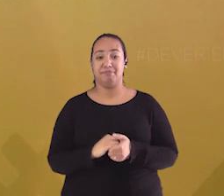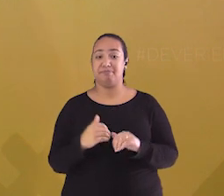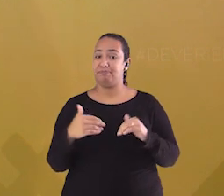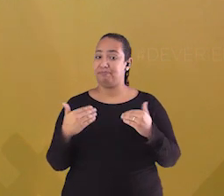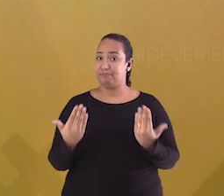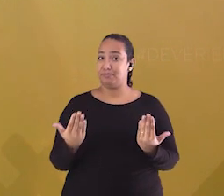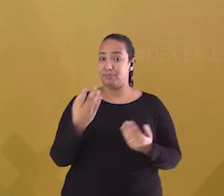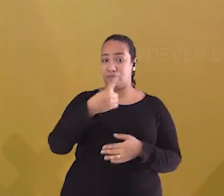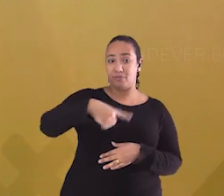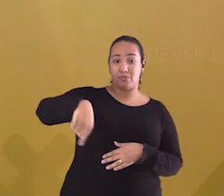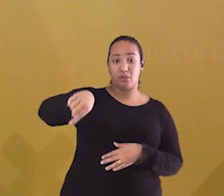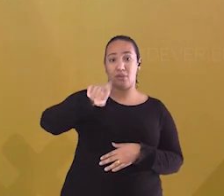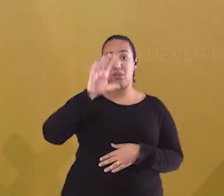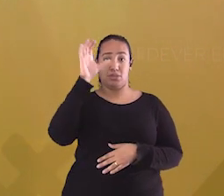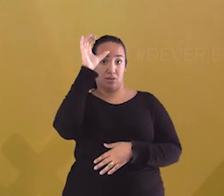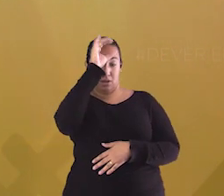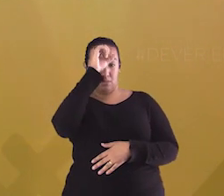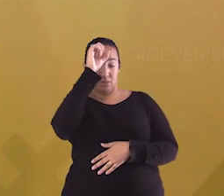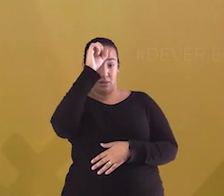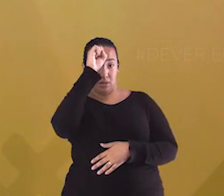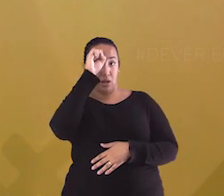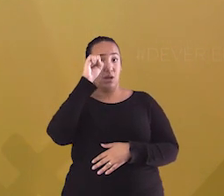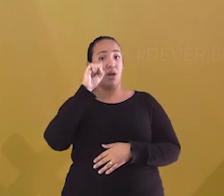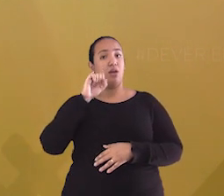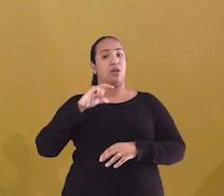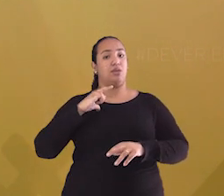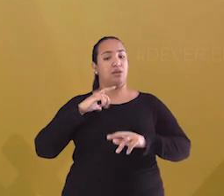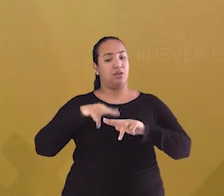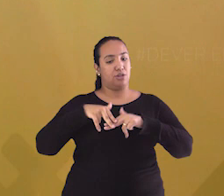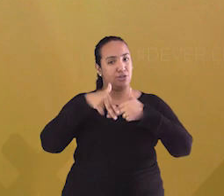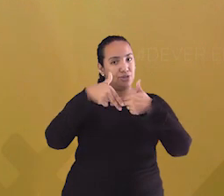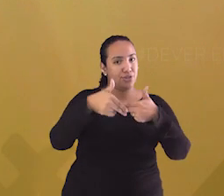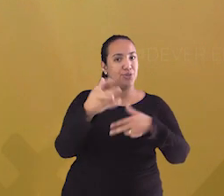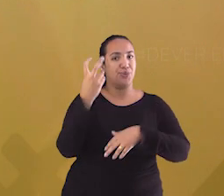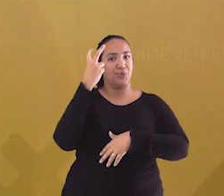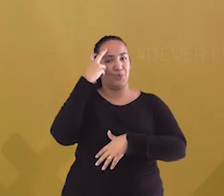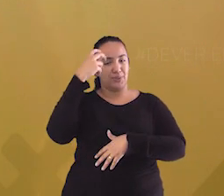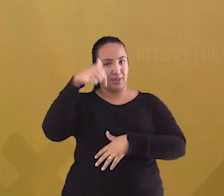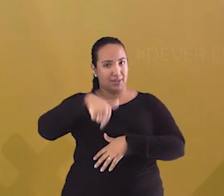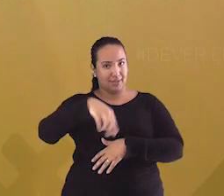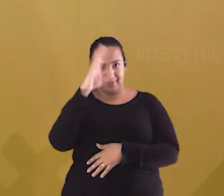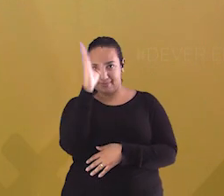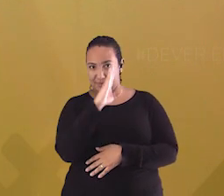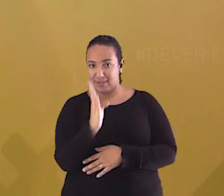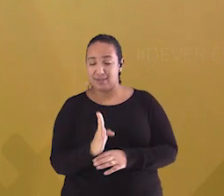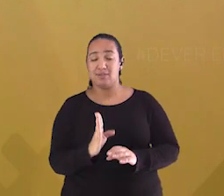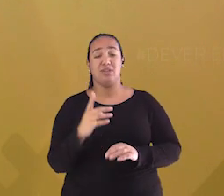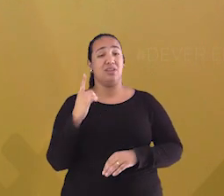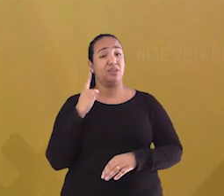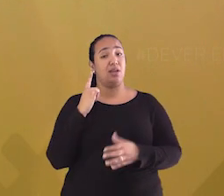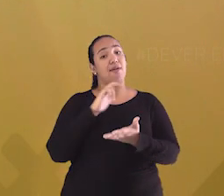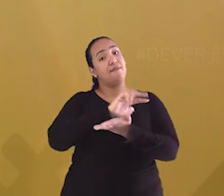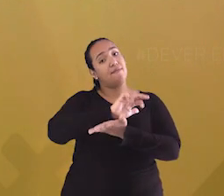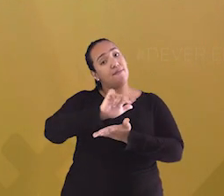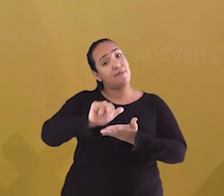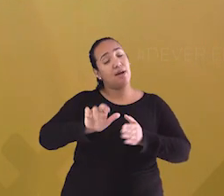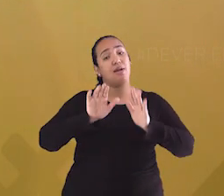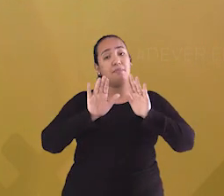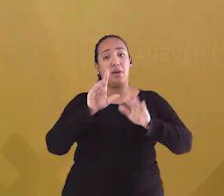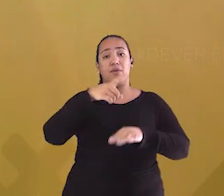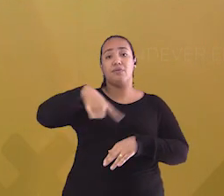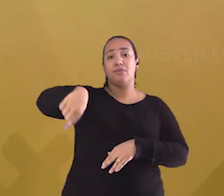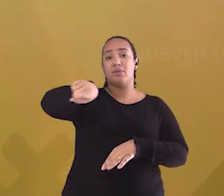algumas diversidades de etnias e culturas em nosso país, certo? Claro que existem várias, mas fica a dica aí para